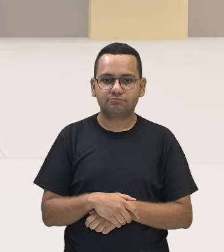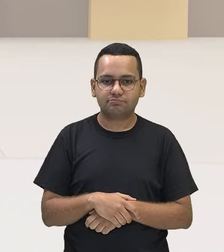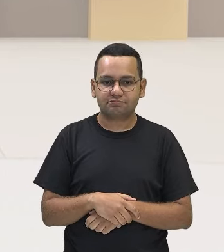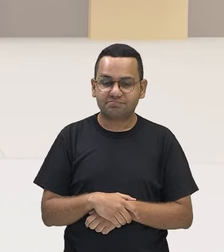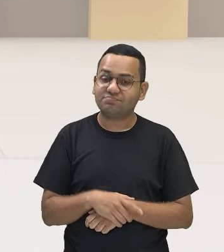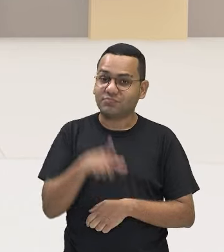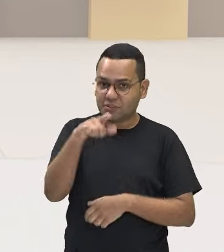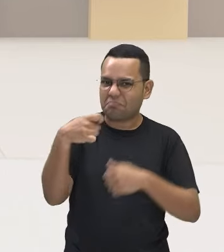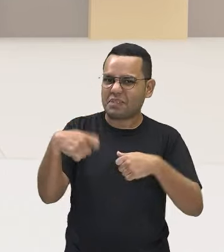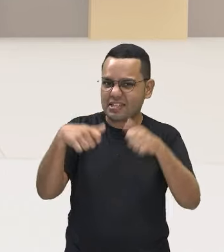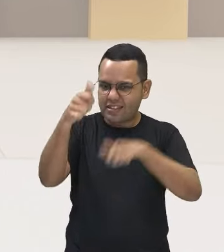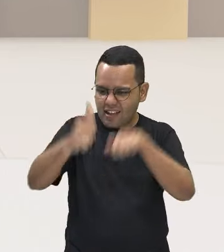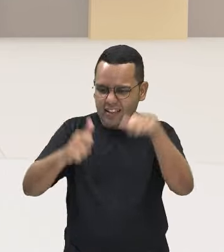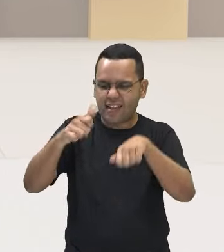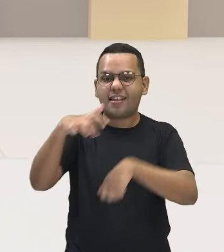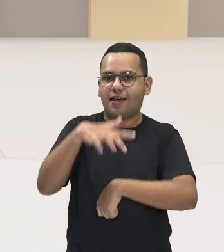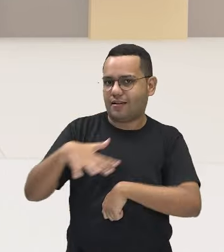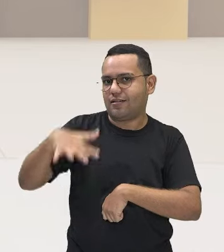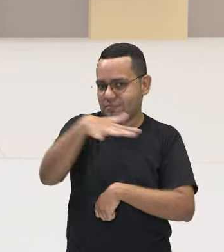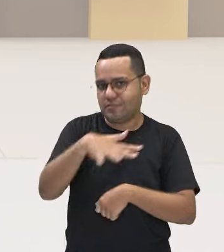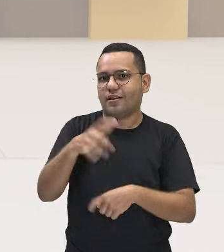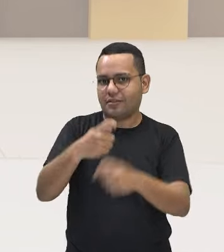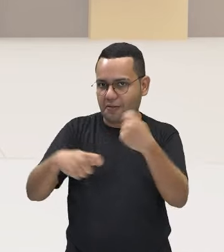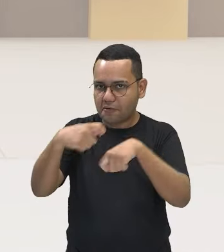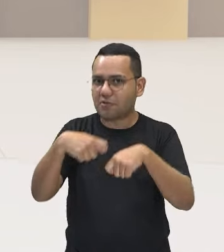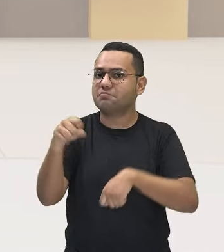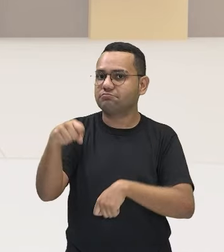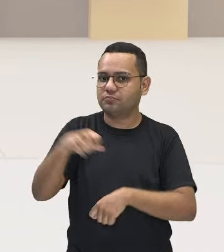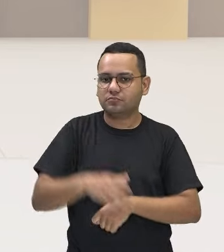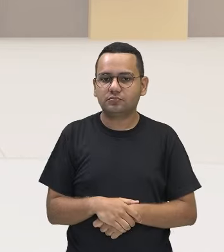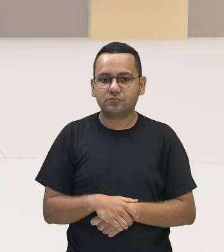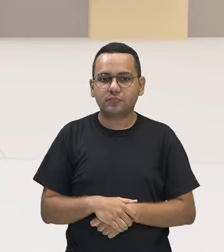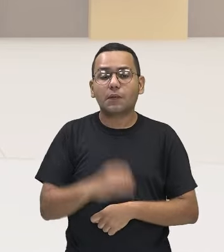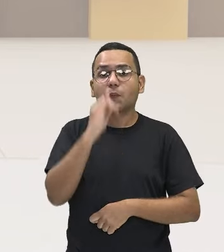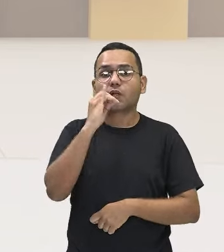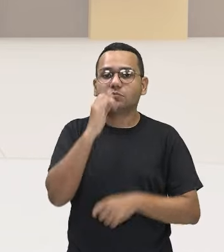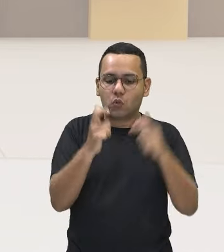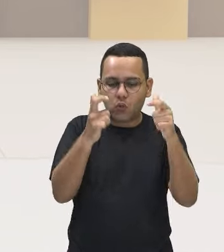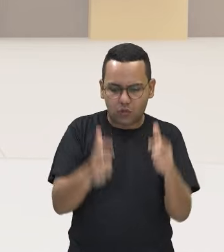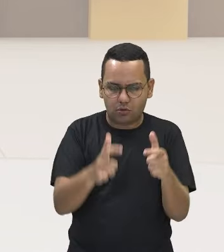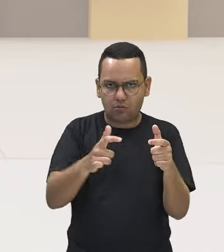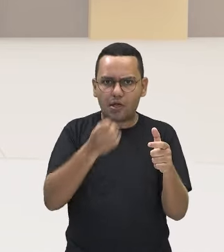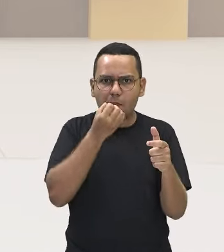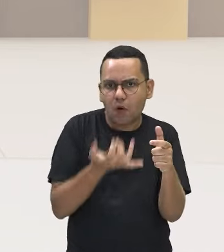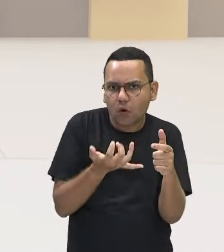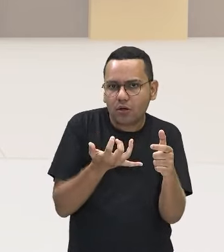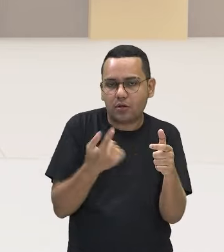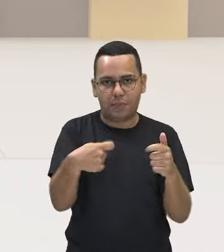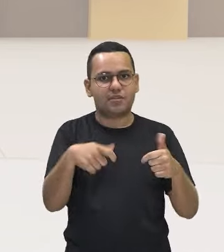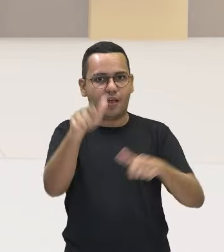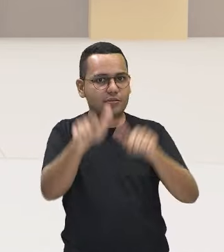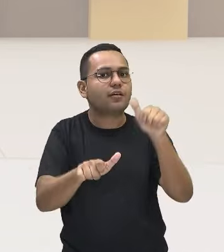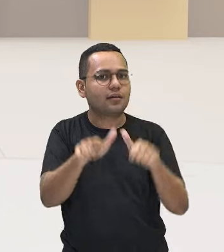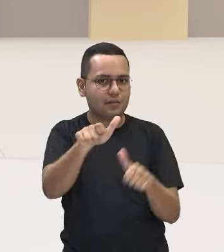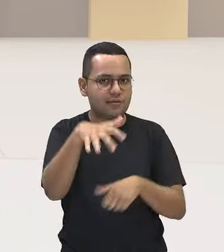é importante. Não, eu vou fazer isso. Será que isso é bom para o mercado? Para o local que você está? Analise aí, faça uma análise,